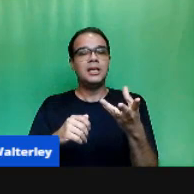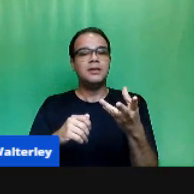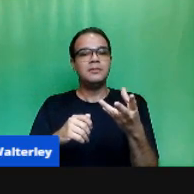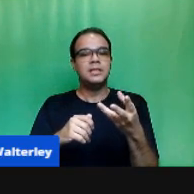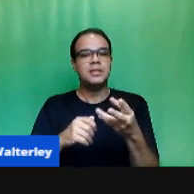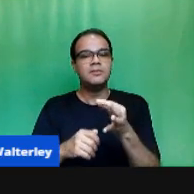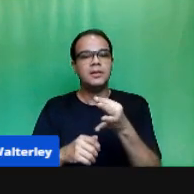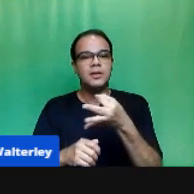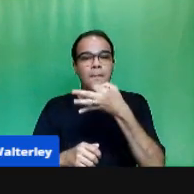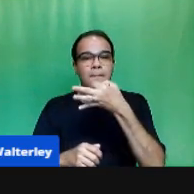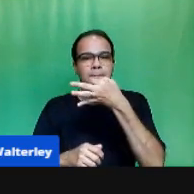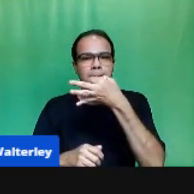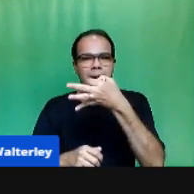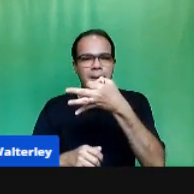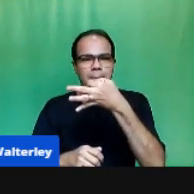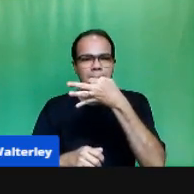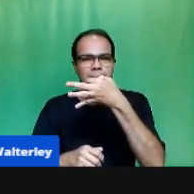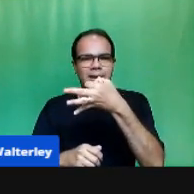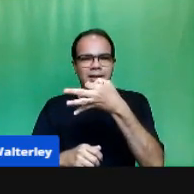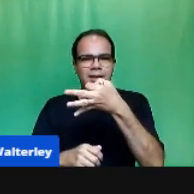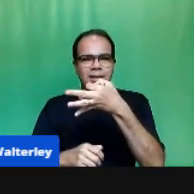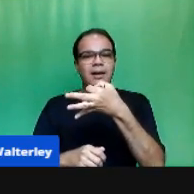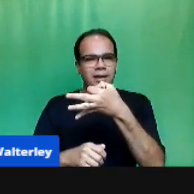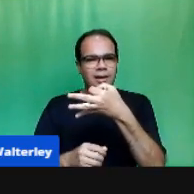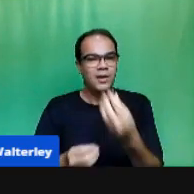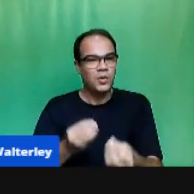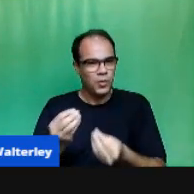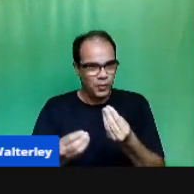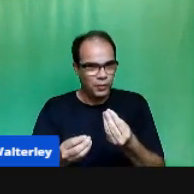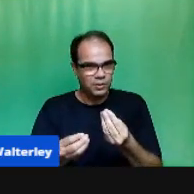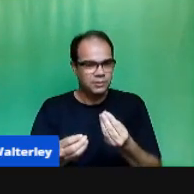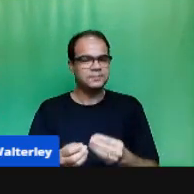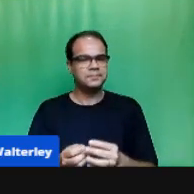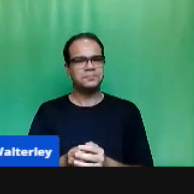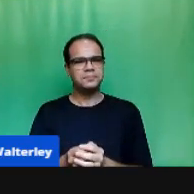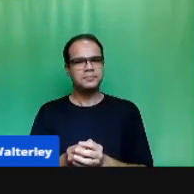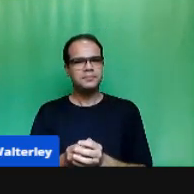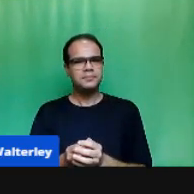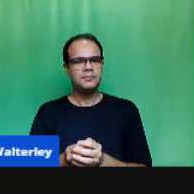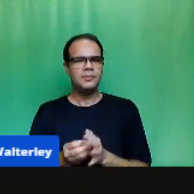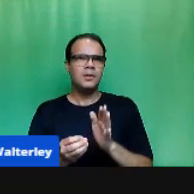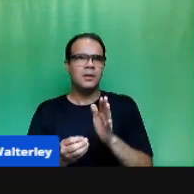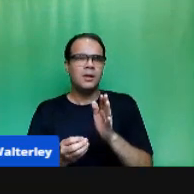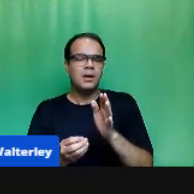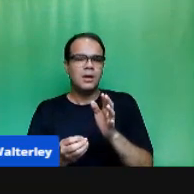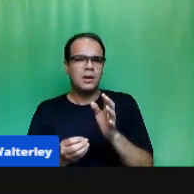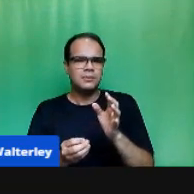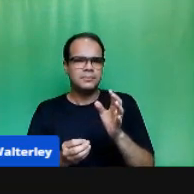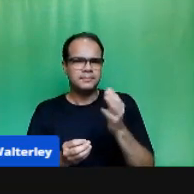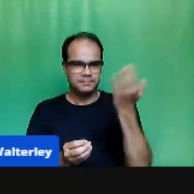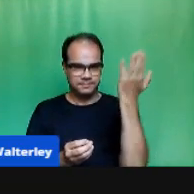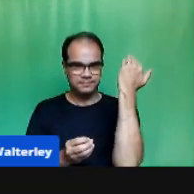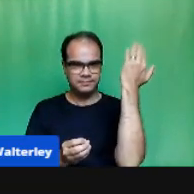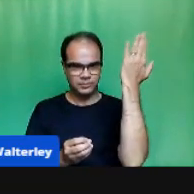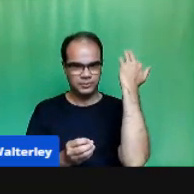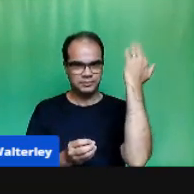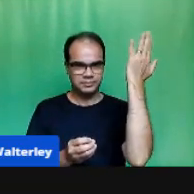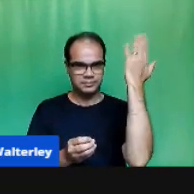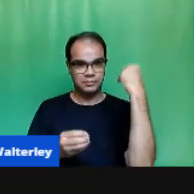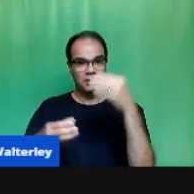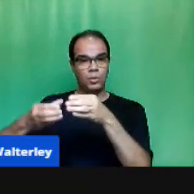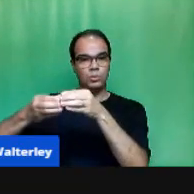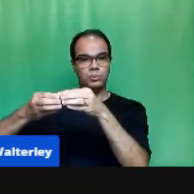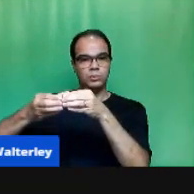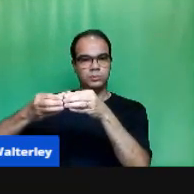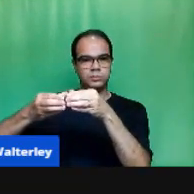dicas para estar trabalhando com eles. Inclusive, outro dia, num grupo